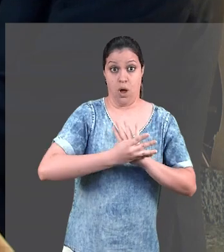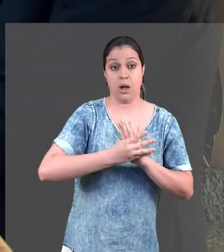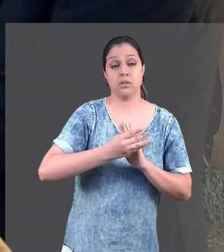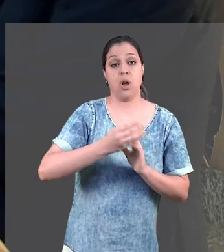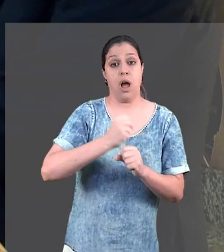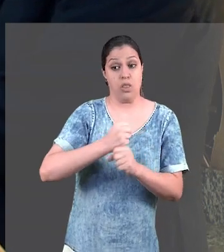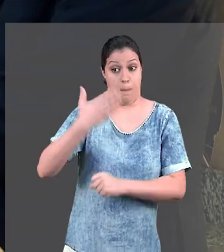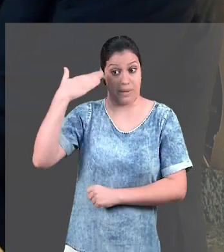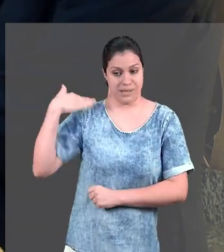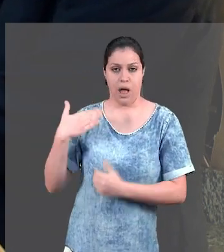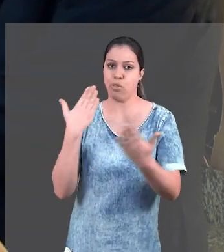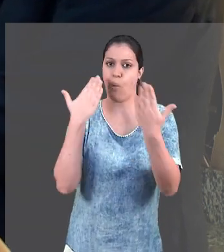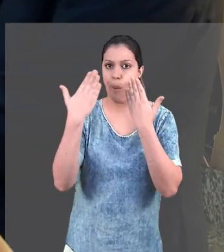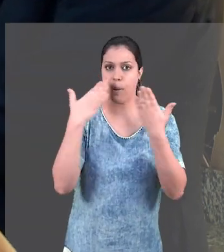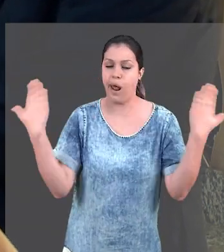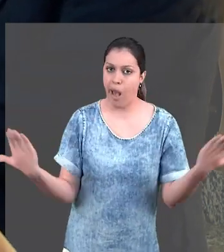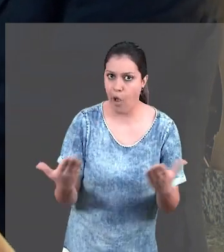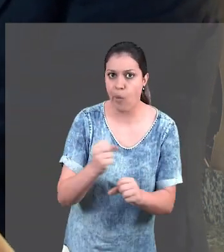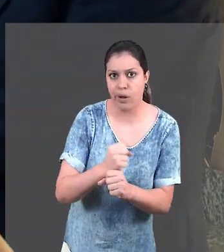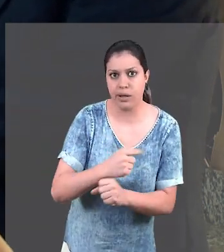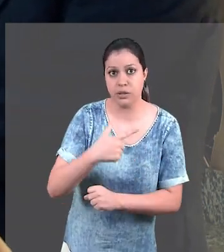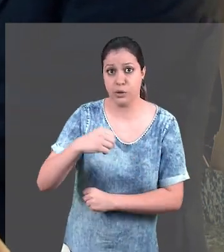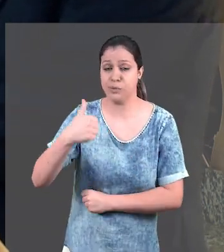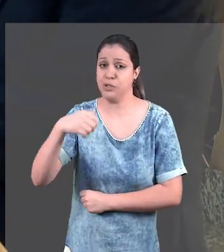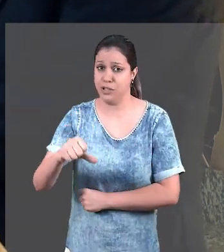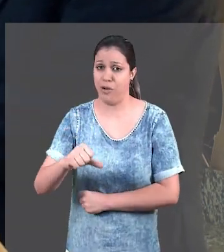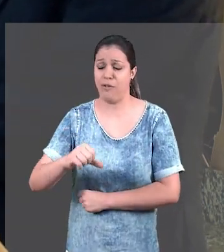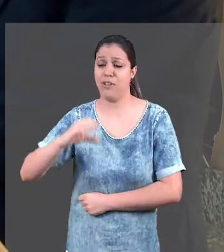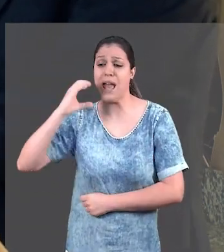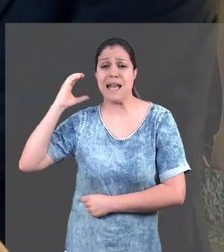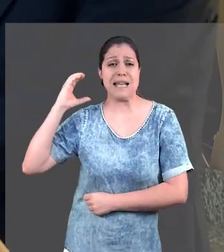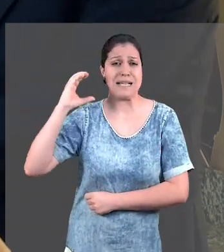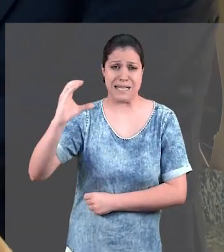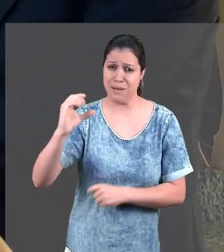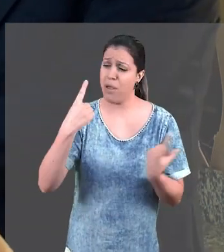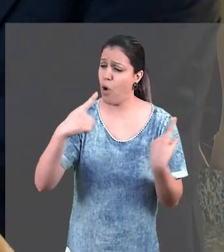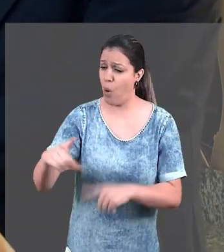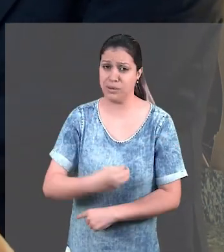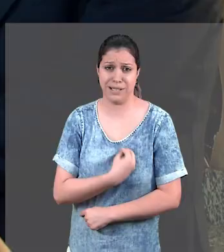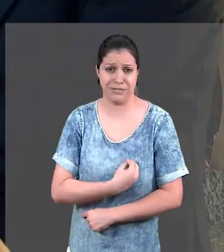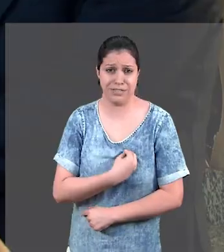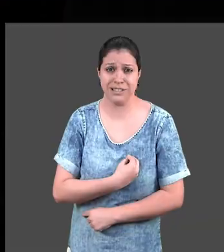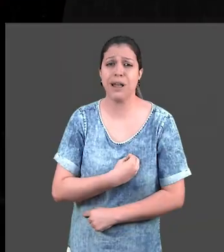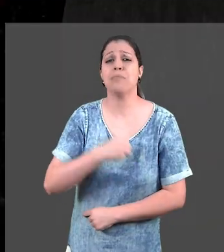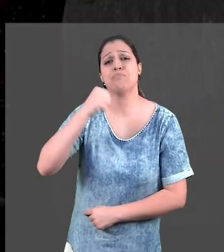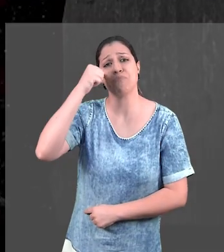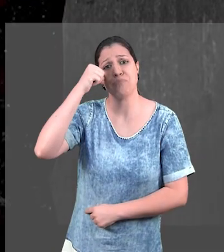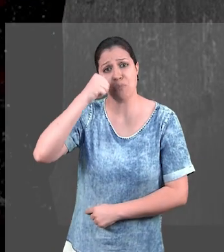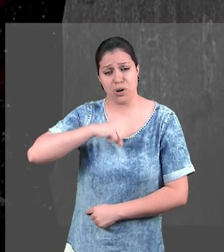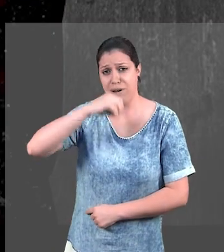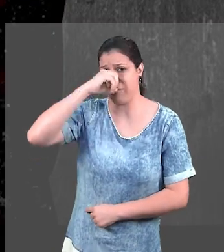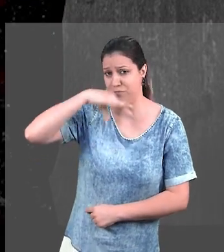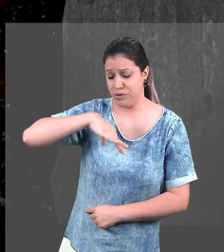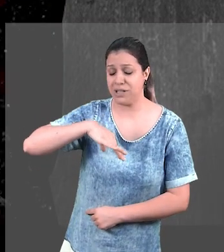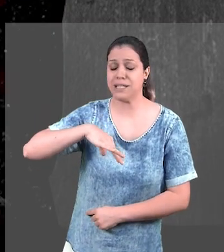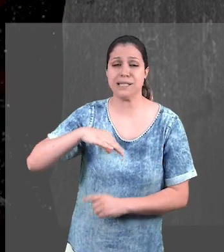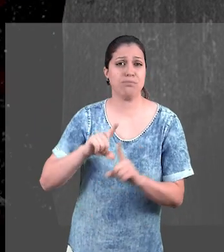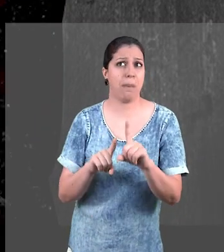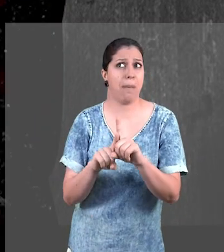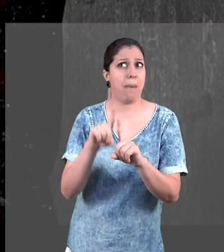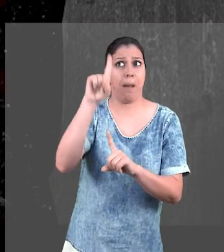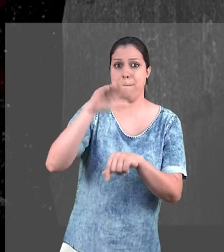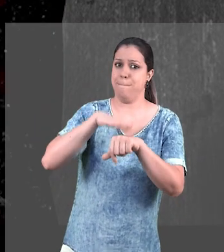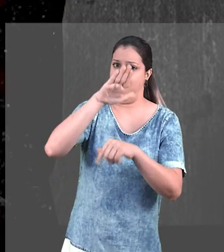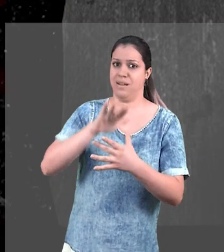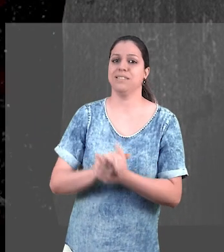com o primeiro quadrimestre desse ano. De todos os crimes contra a vida, o feminicídio cresceu muito. Além dos casos de